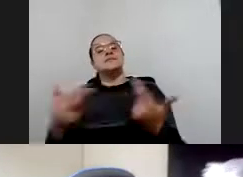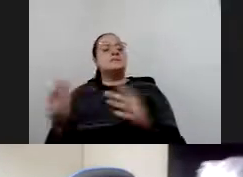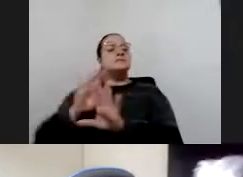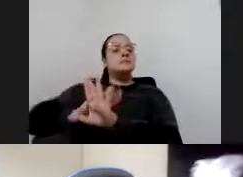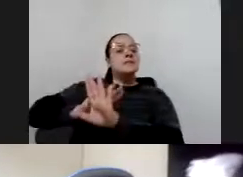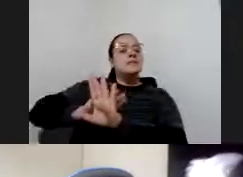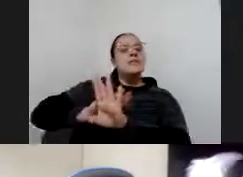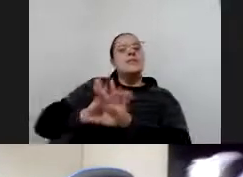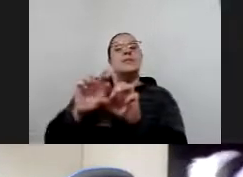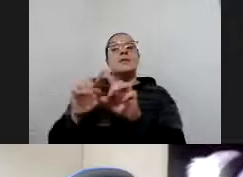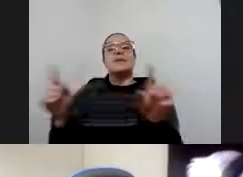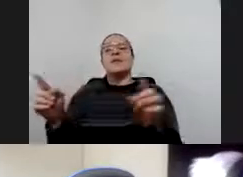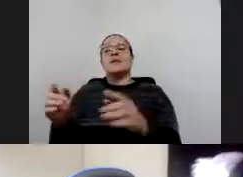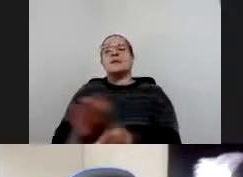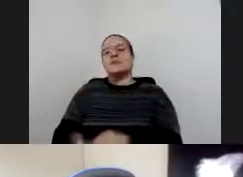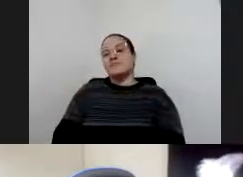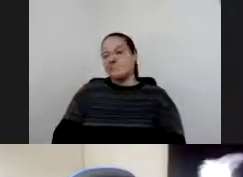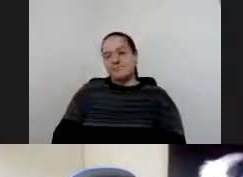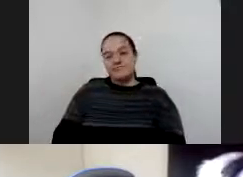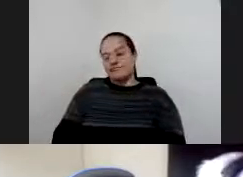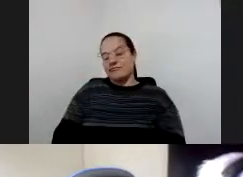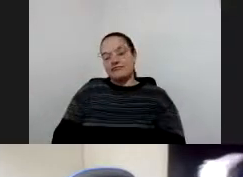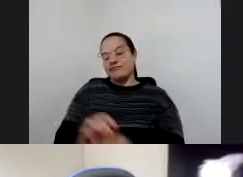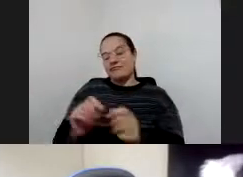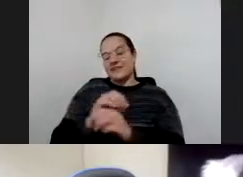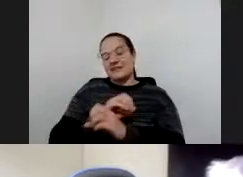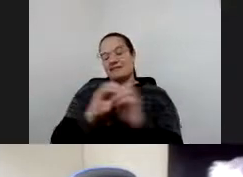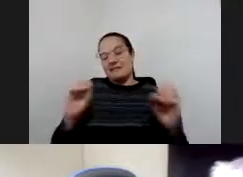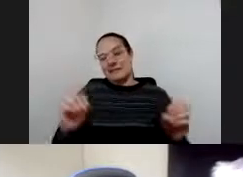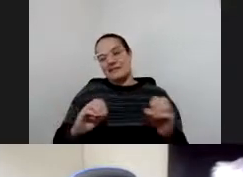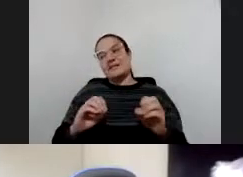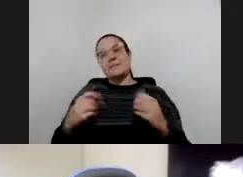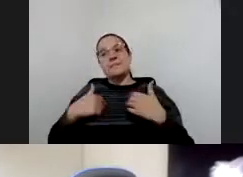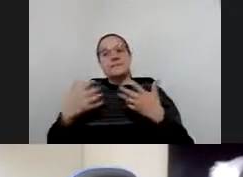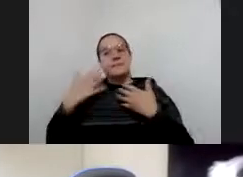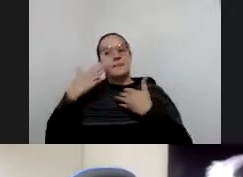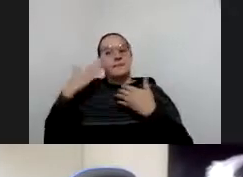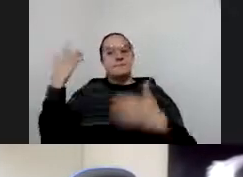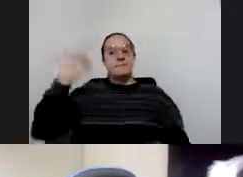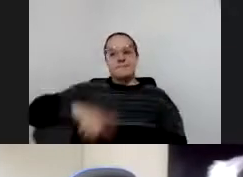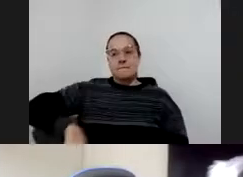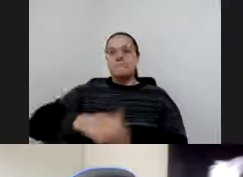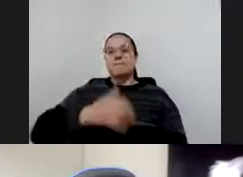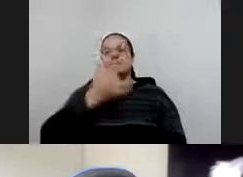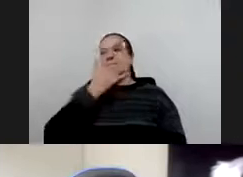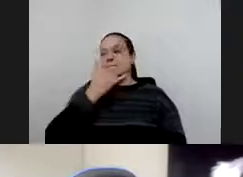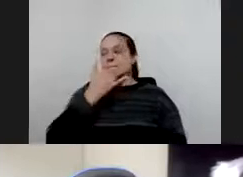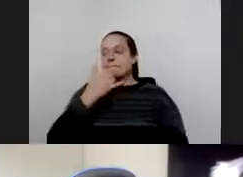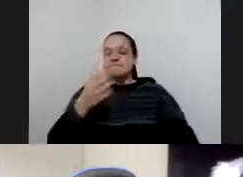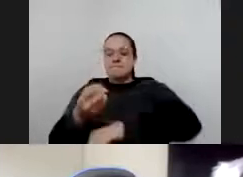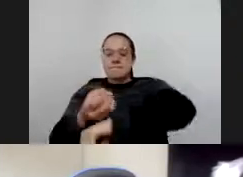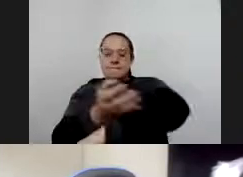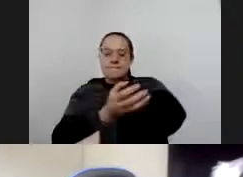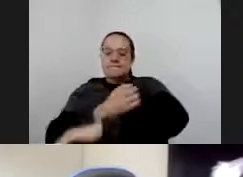dos panos não faz quase nada. É isso daí. Eu quero agradecer mais uma vez, desculpe a minha emoção, e,